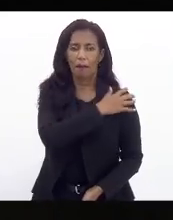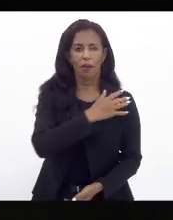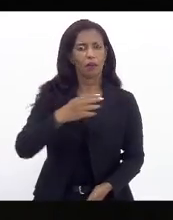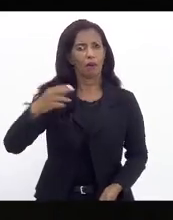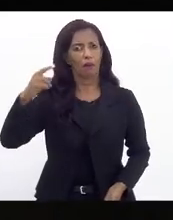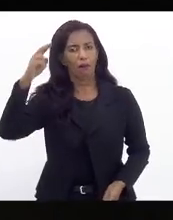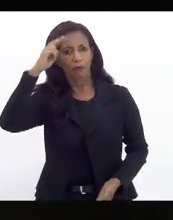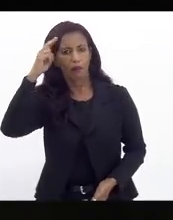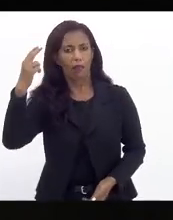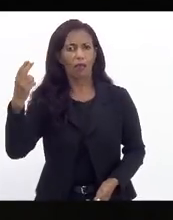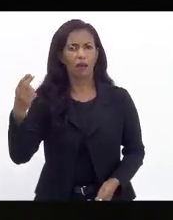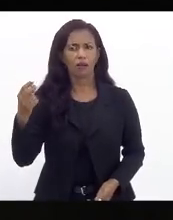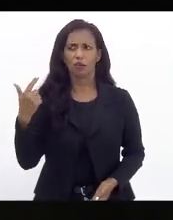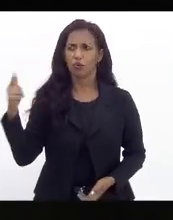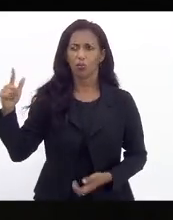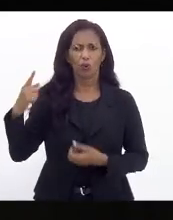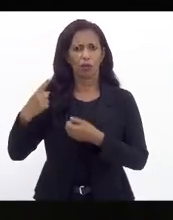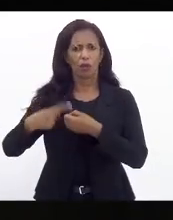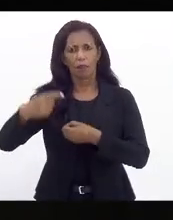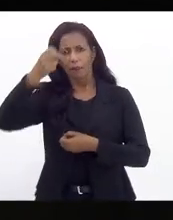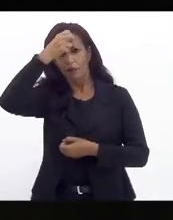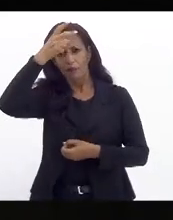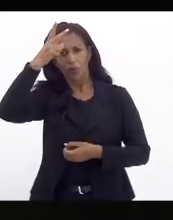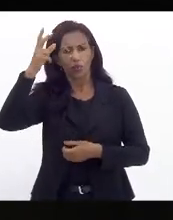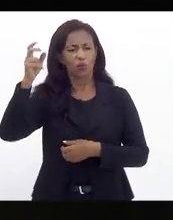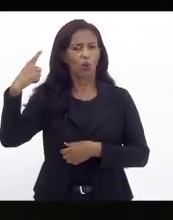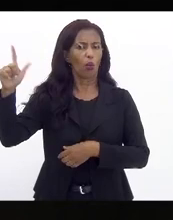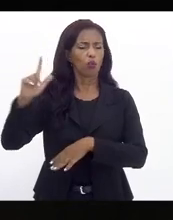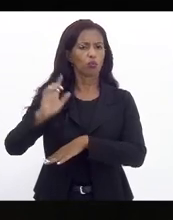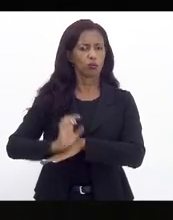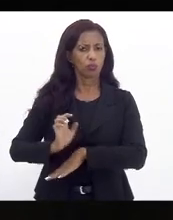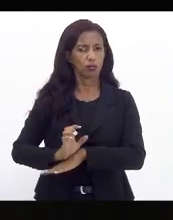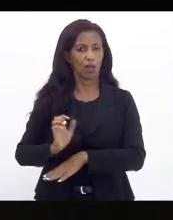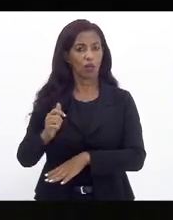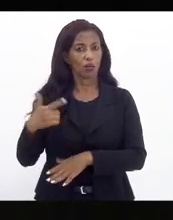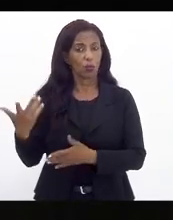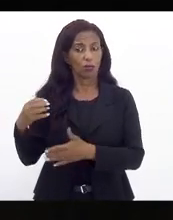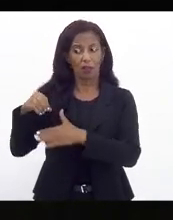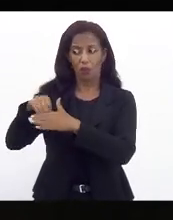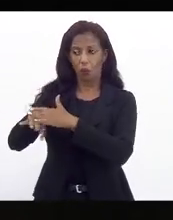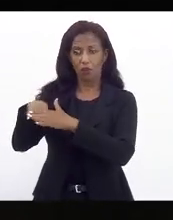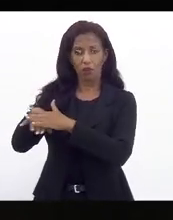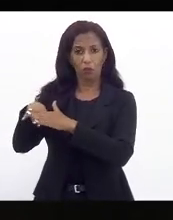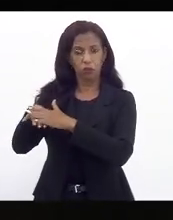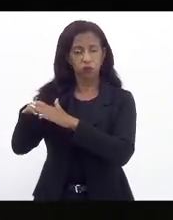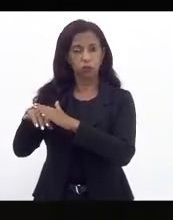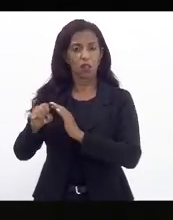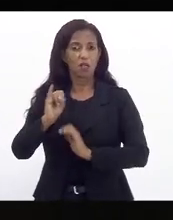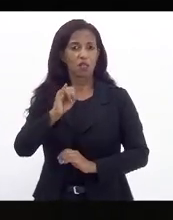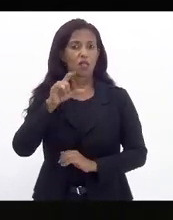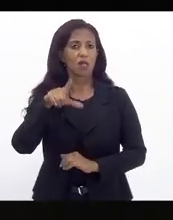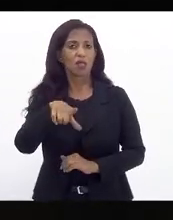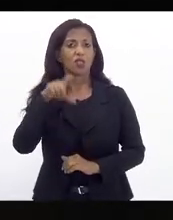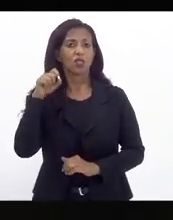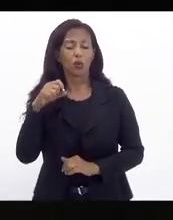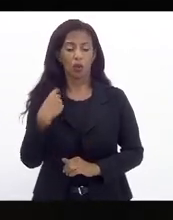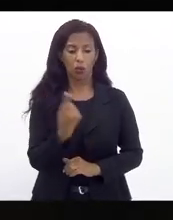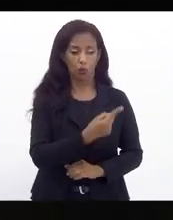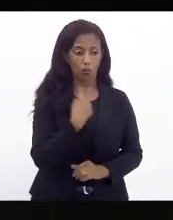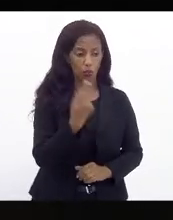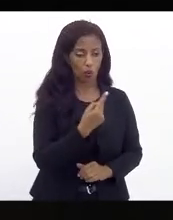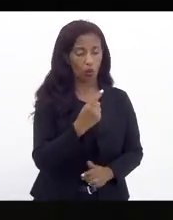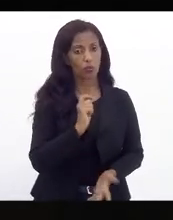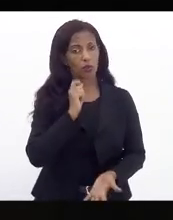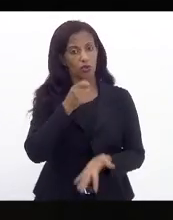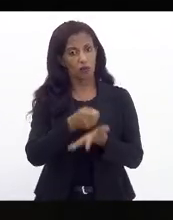do exército, de outro município, de outro estado Quando tem acumulação, a gente Se ele optou pelo benefício nosso, a gente